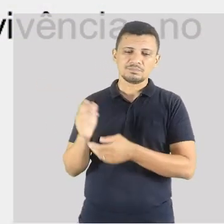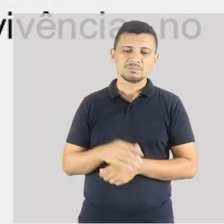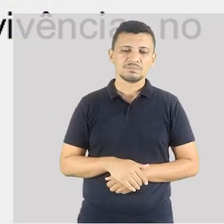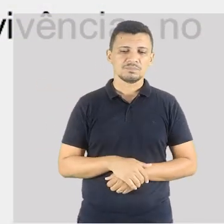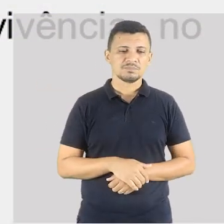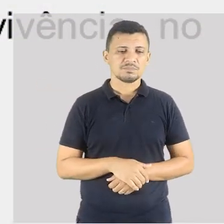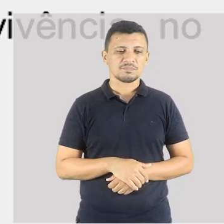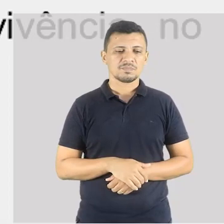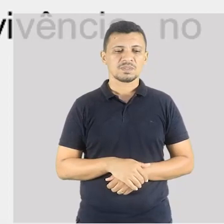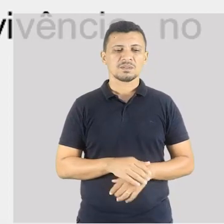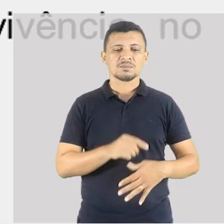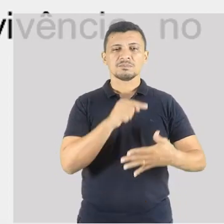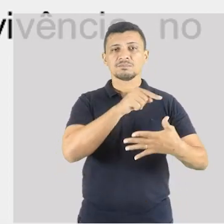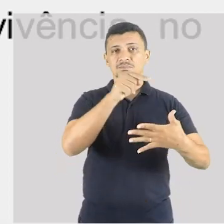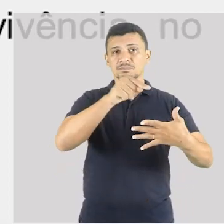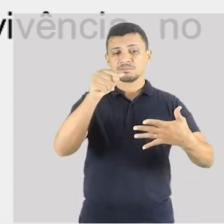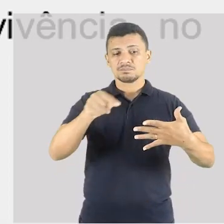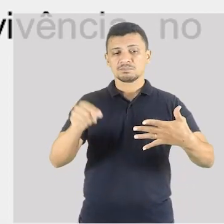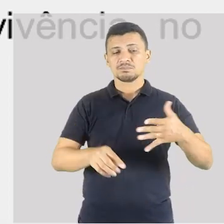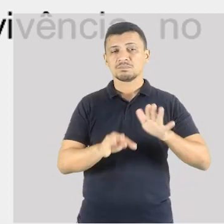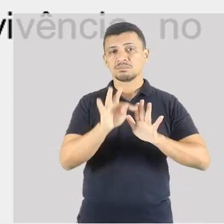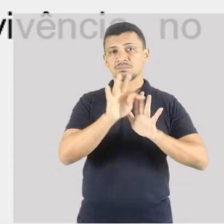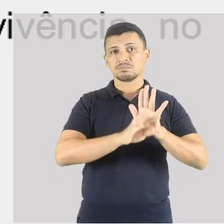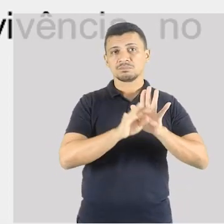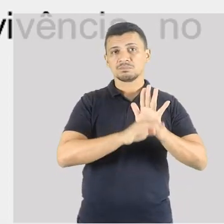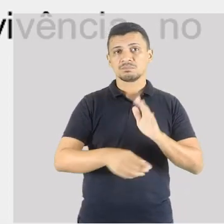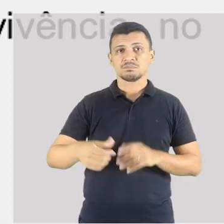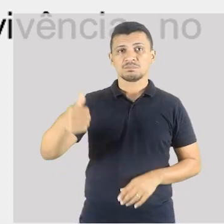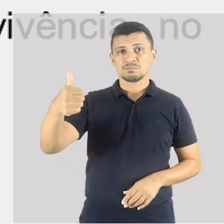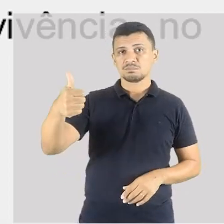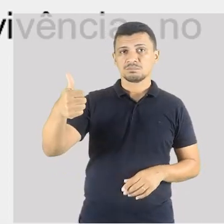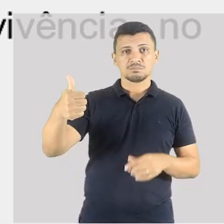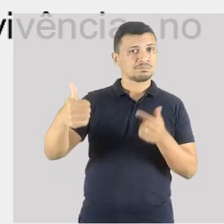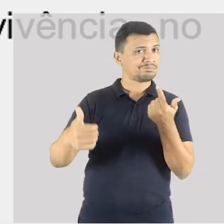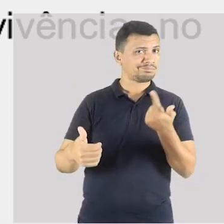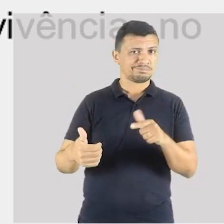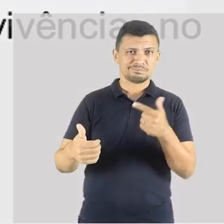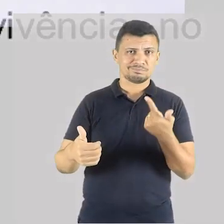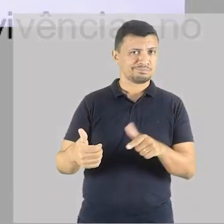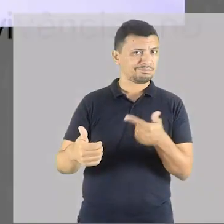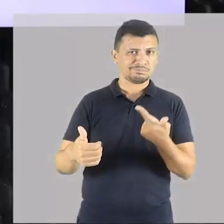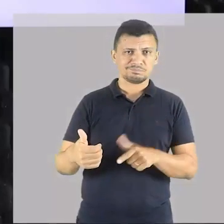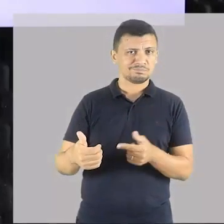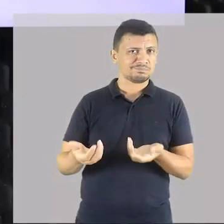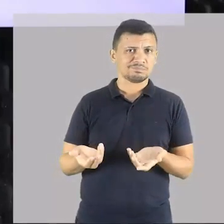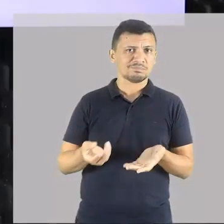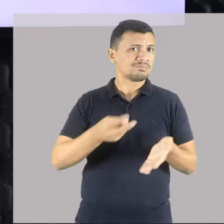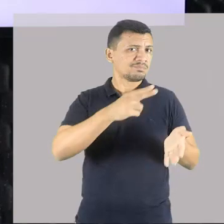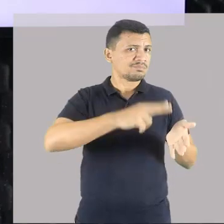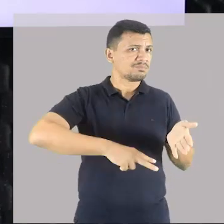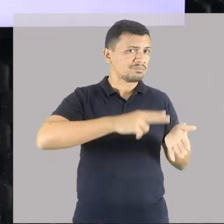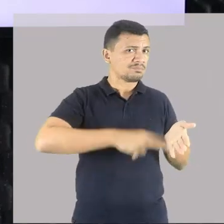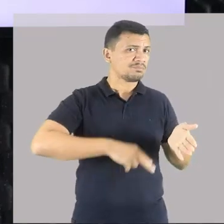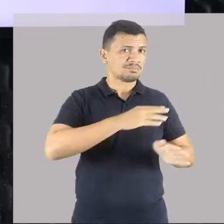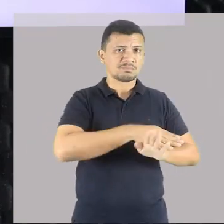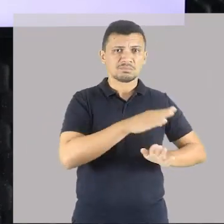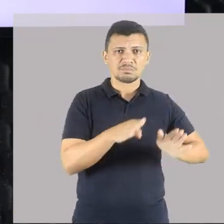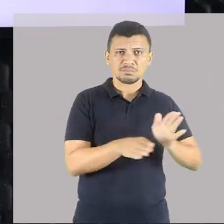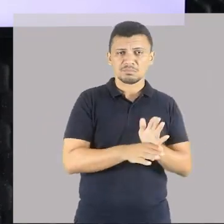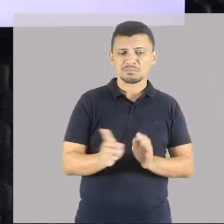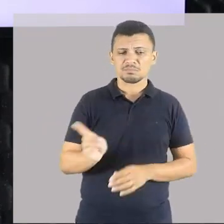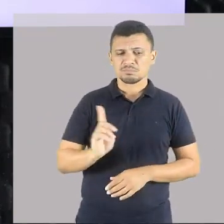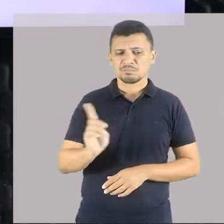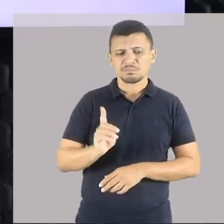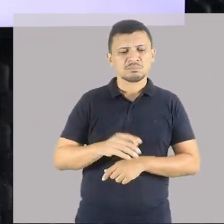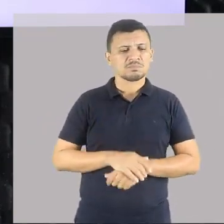nas seguintes passagens do texto 1, eu não coloquei o texto, porque, mais uma vez, não tem a necessidade da leitura completa do texto,